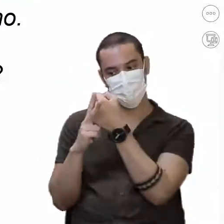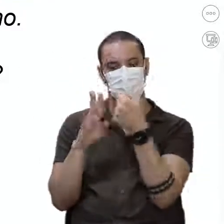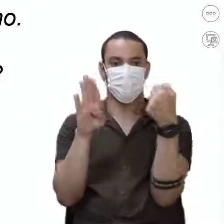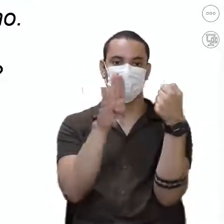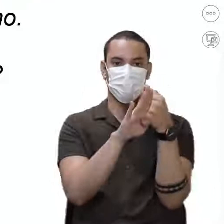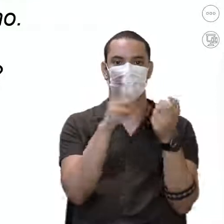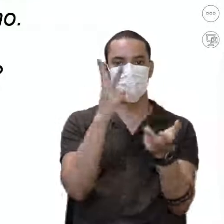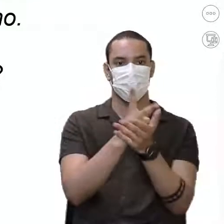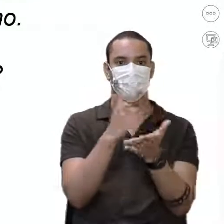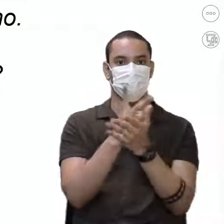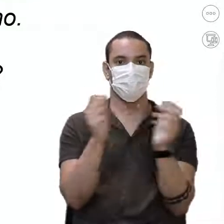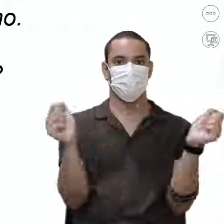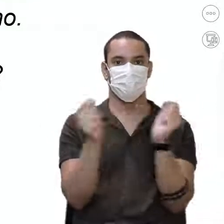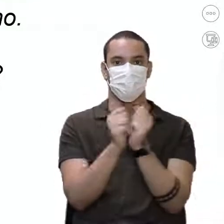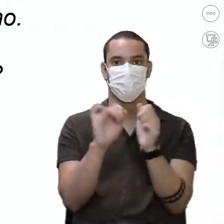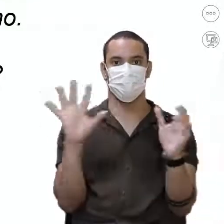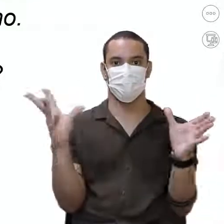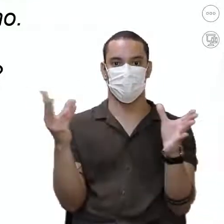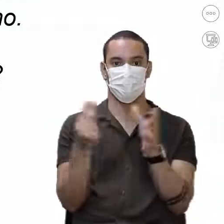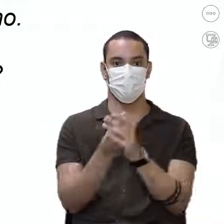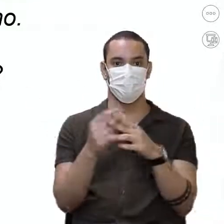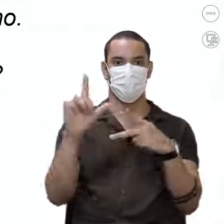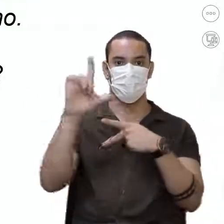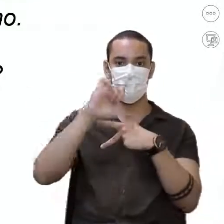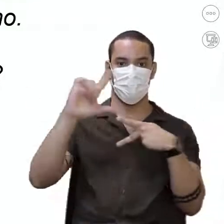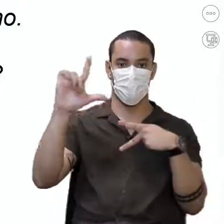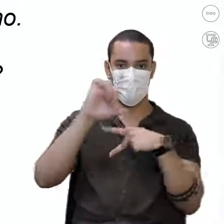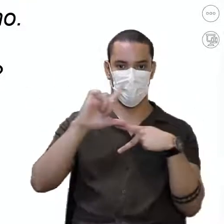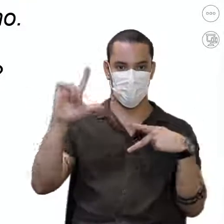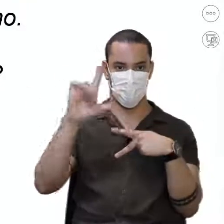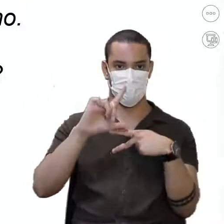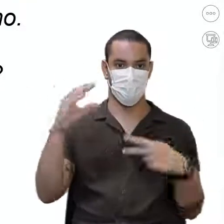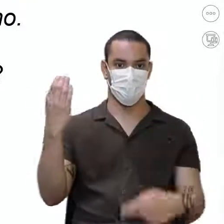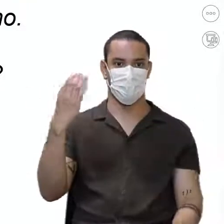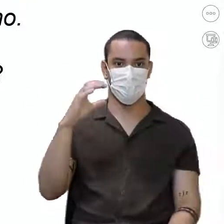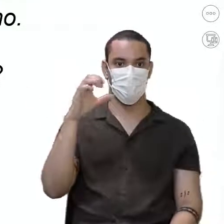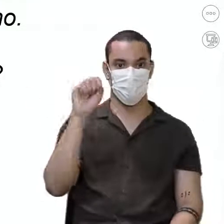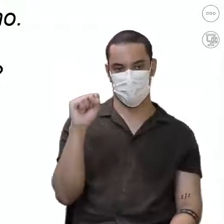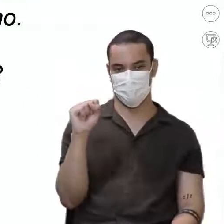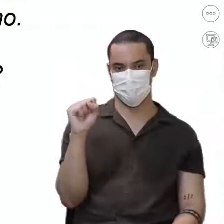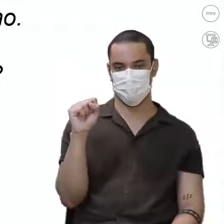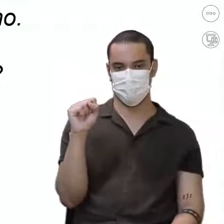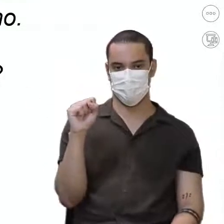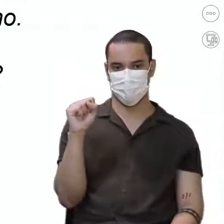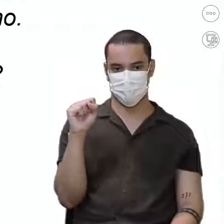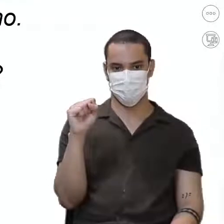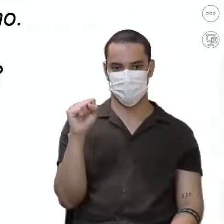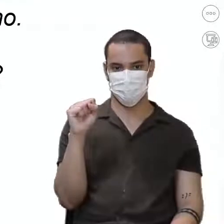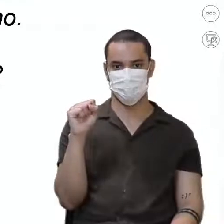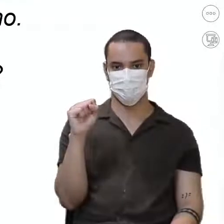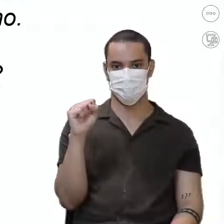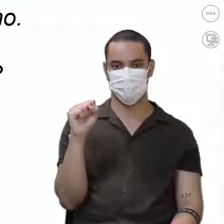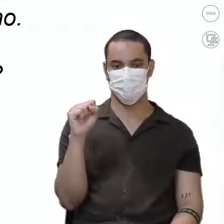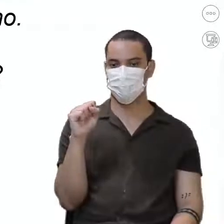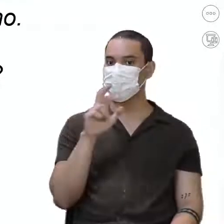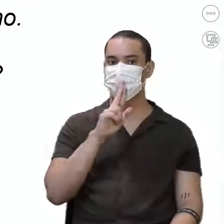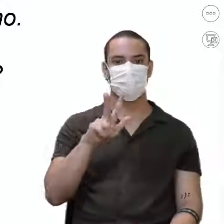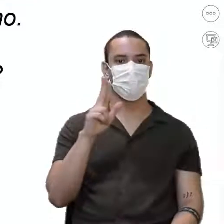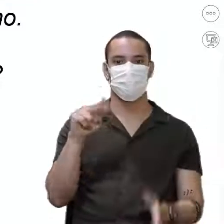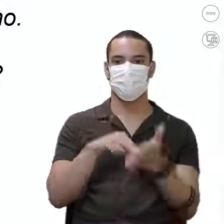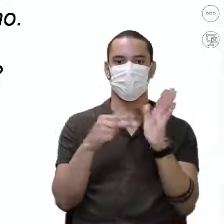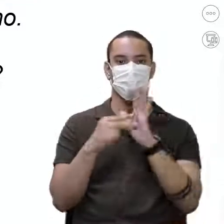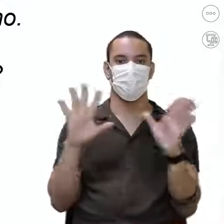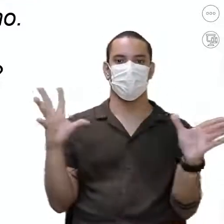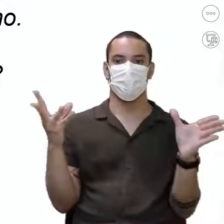sempre estará no plural. Então, como substantivo, você acrescenta um S no final dela. Esse S não é